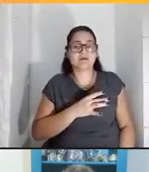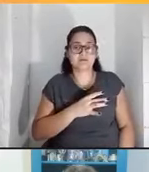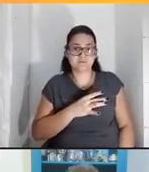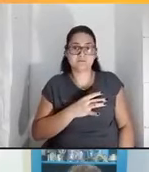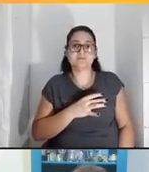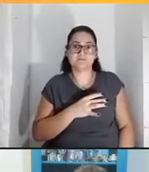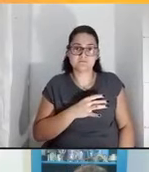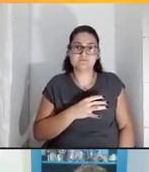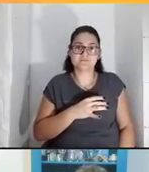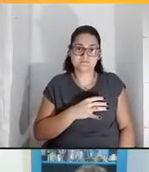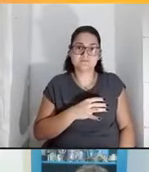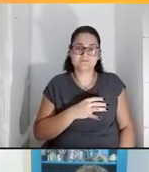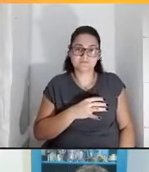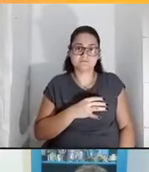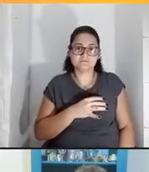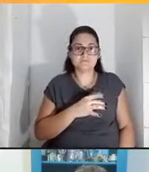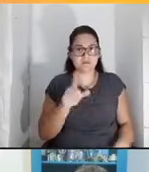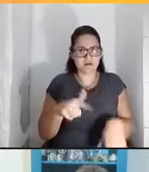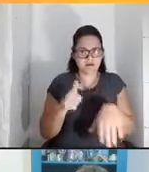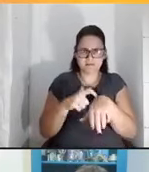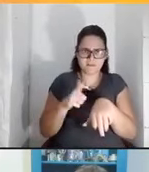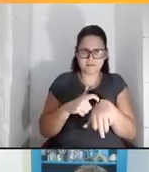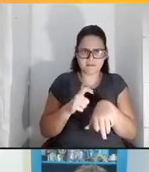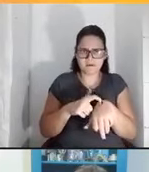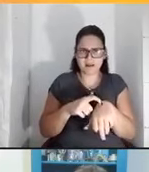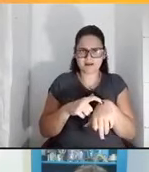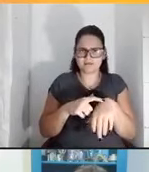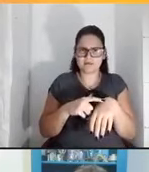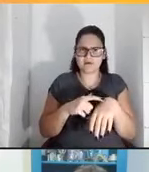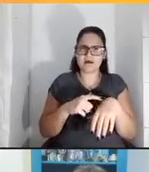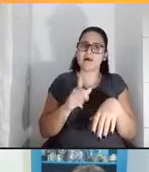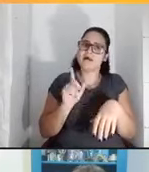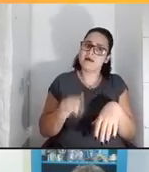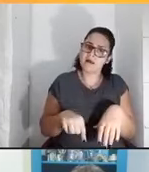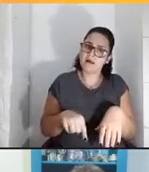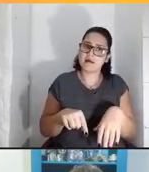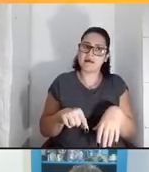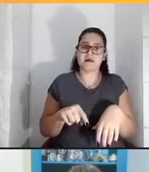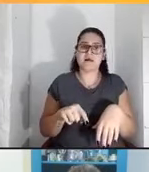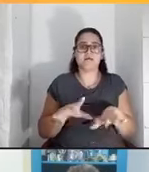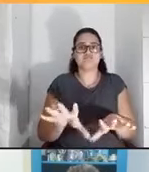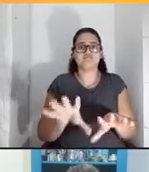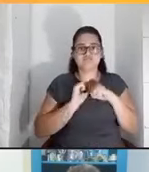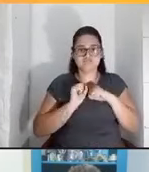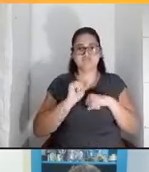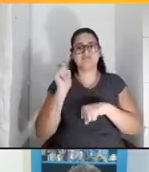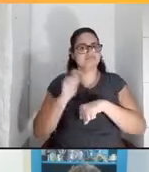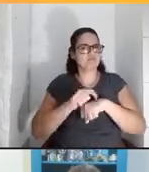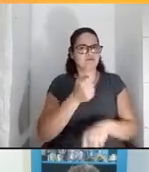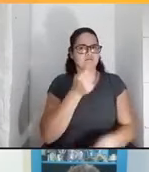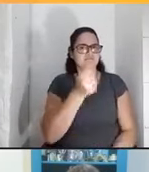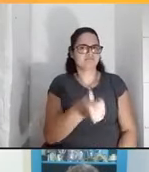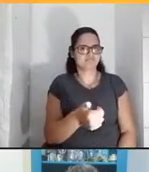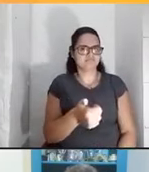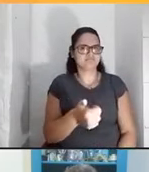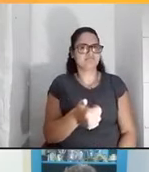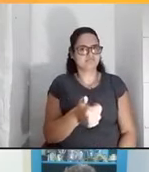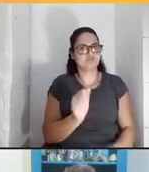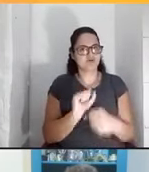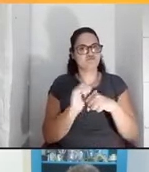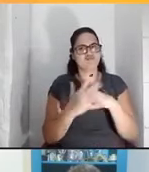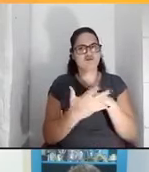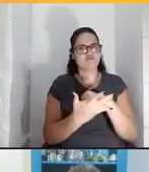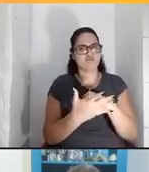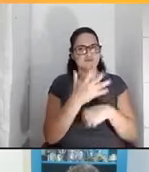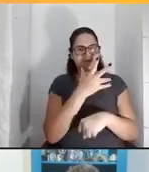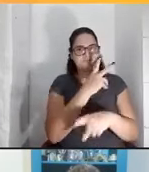refém de uma situação que é altamente favorável para a doença nesse momento. Então, quem está ganhando é o Covid,